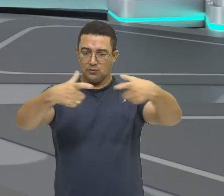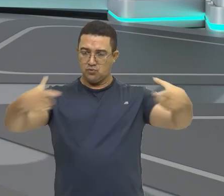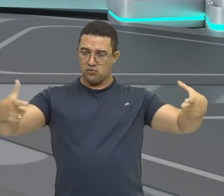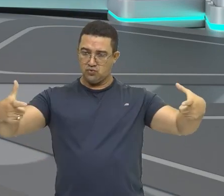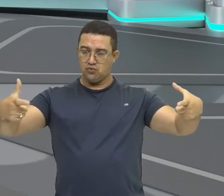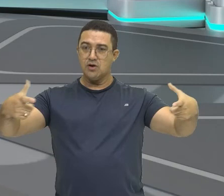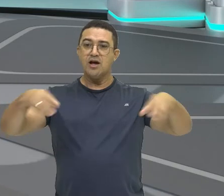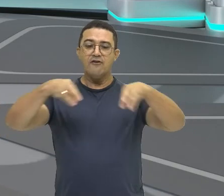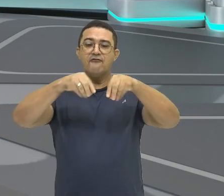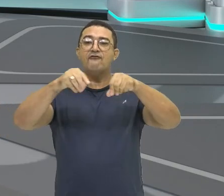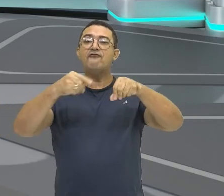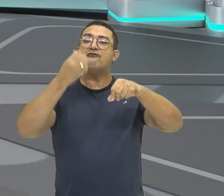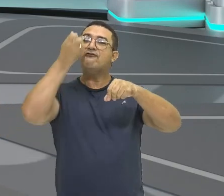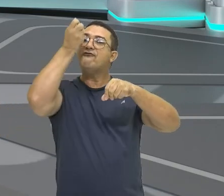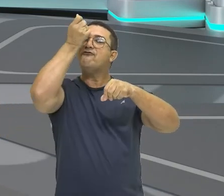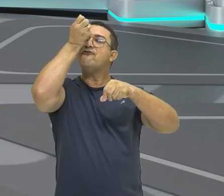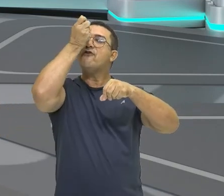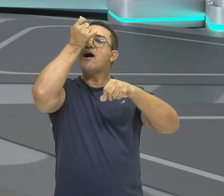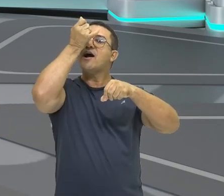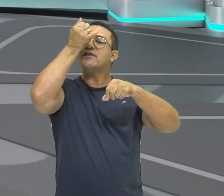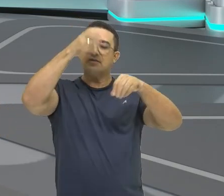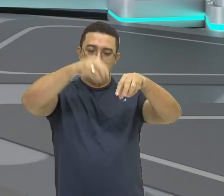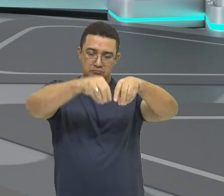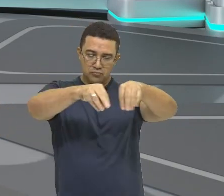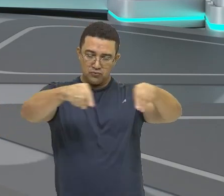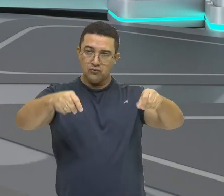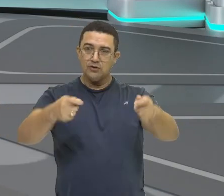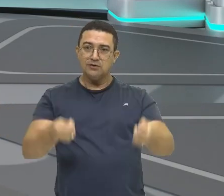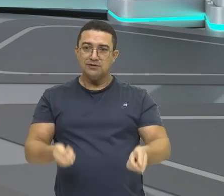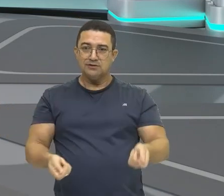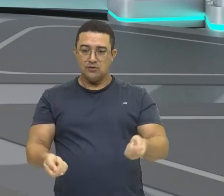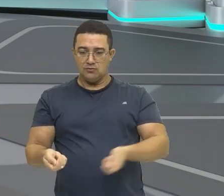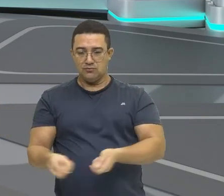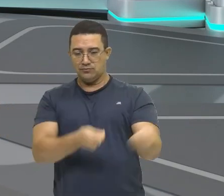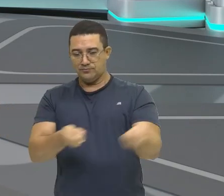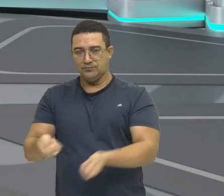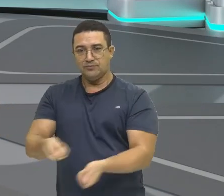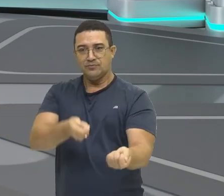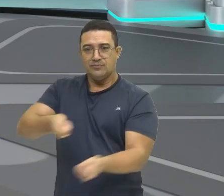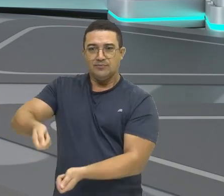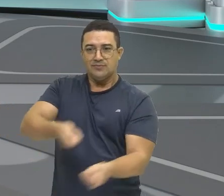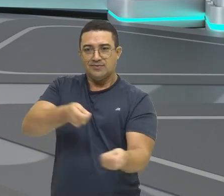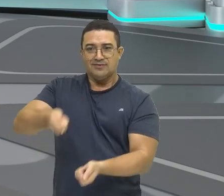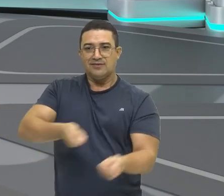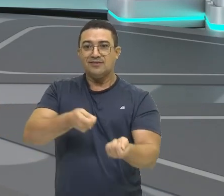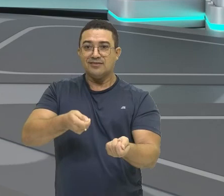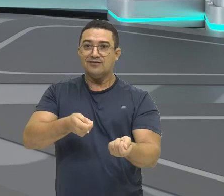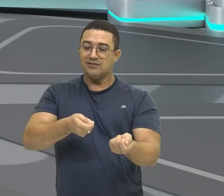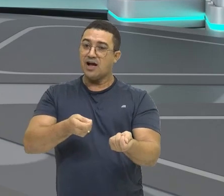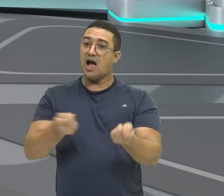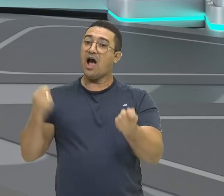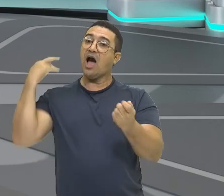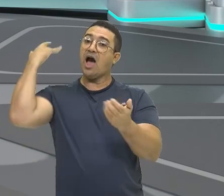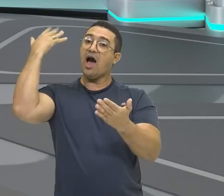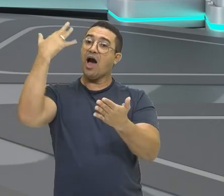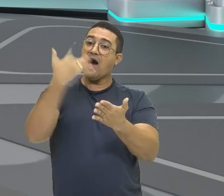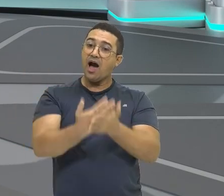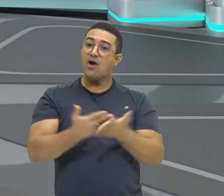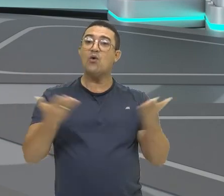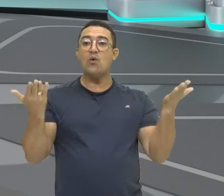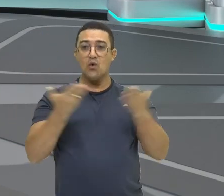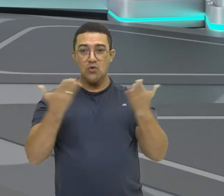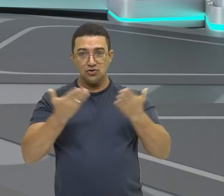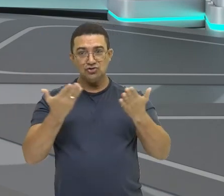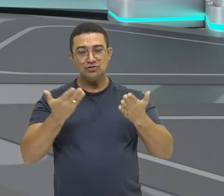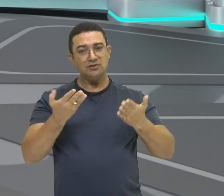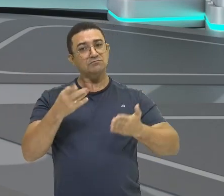lenha. Então, olha só, são características que ainda hoje, estamos em 2022, né? A tecnologia,